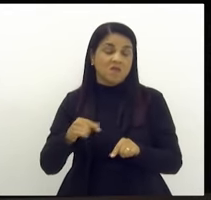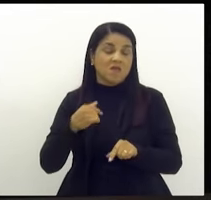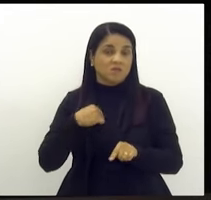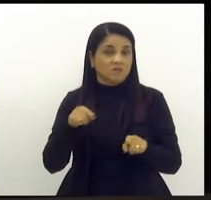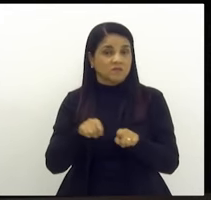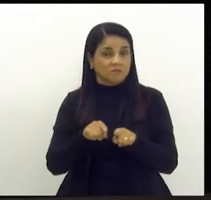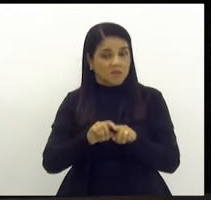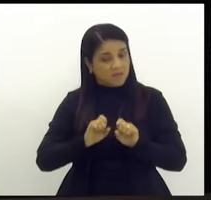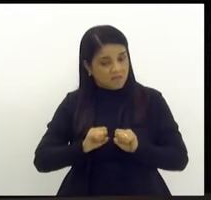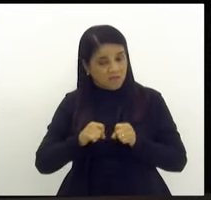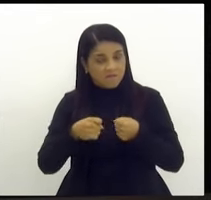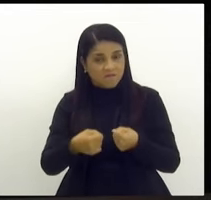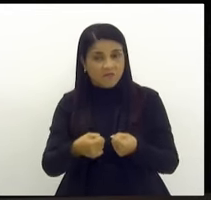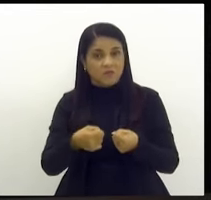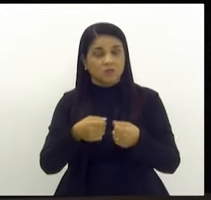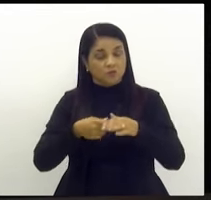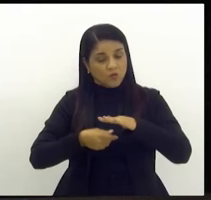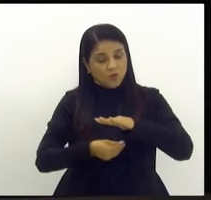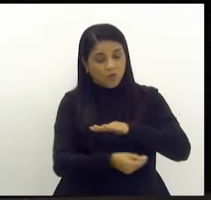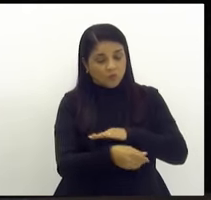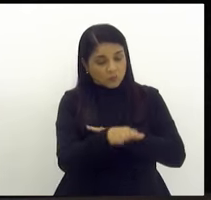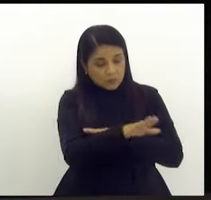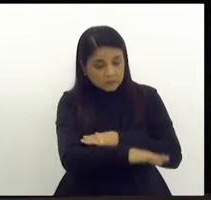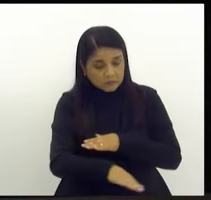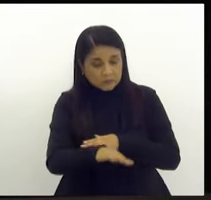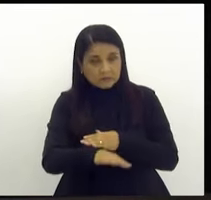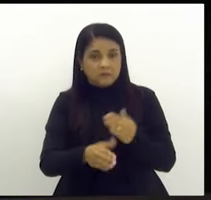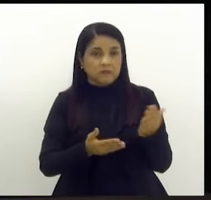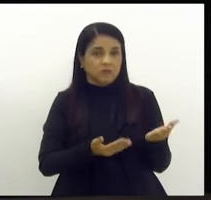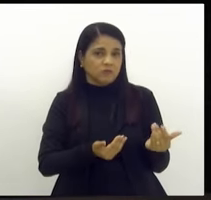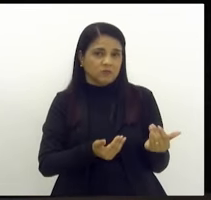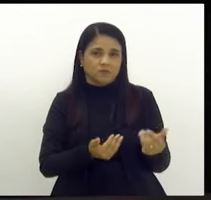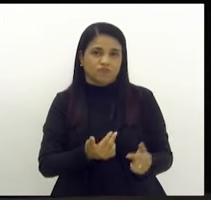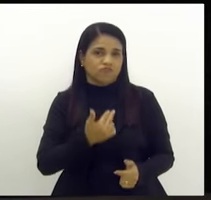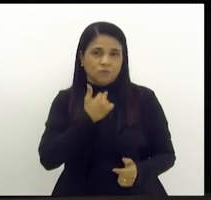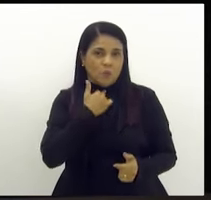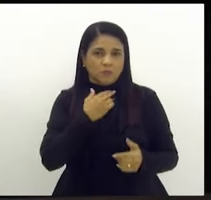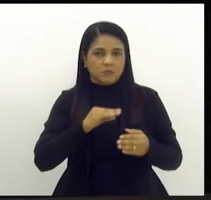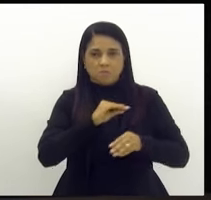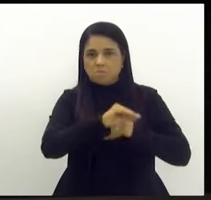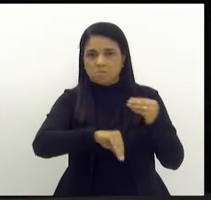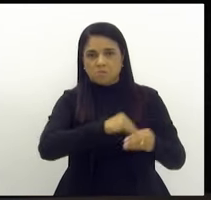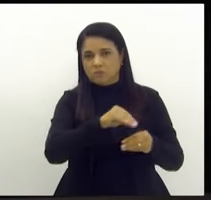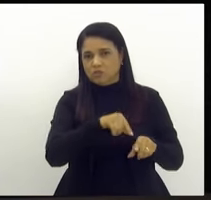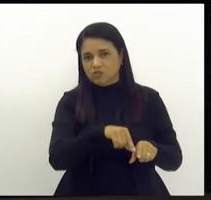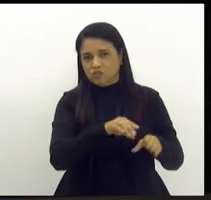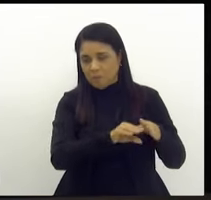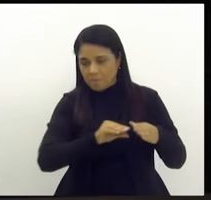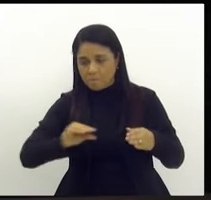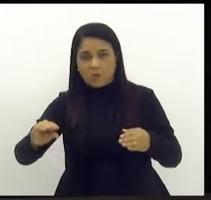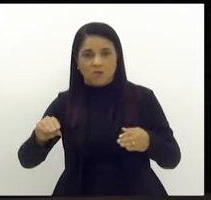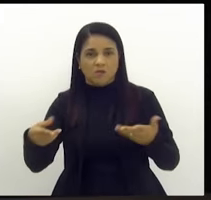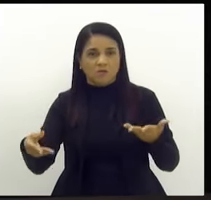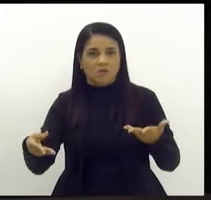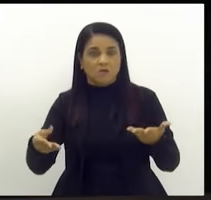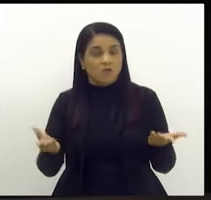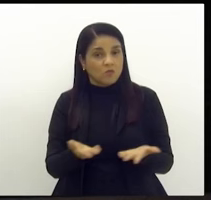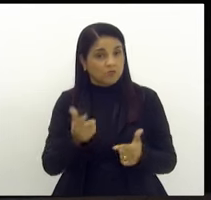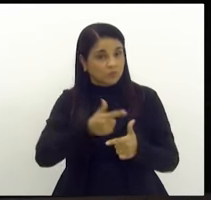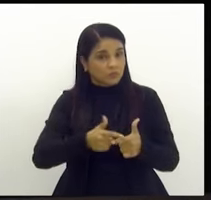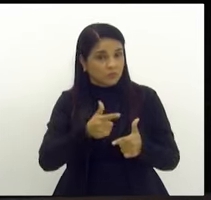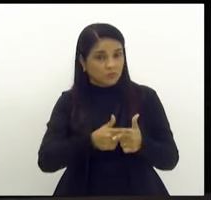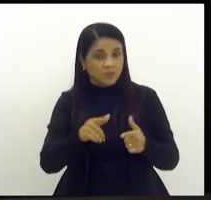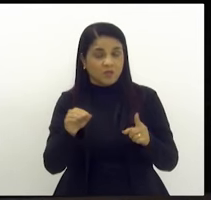também defendo aqui que o fundo da Infância e da adolescência também não pode ser atingido porque os problemas que a gente tem hoje